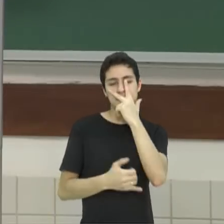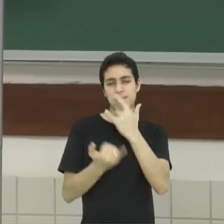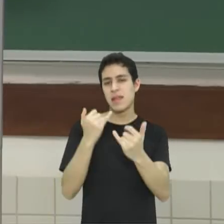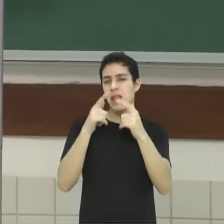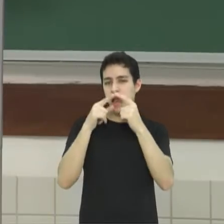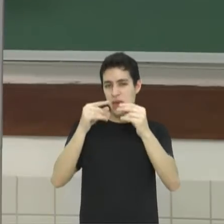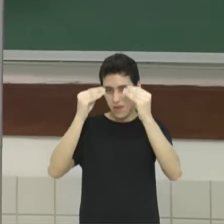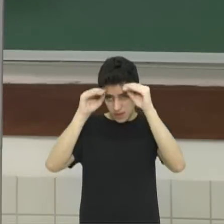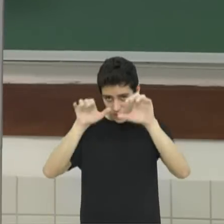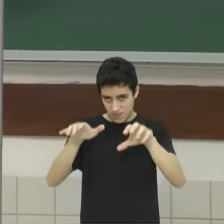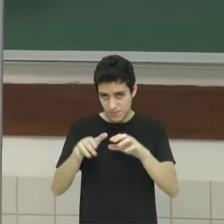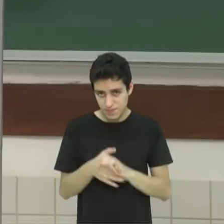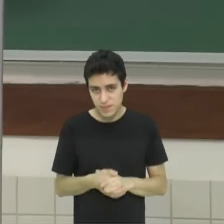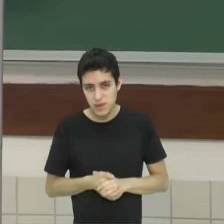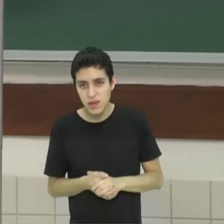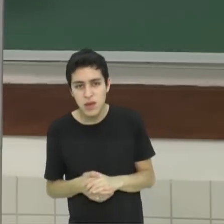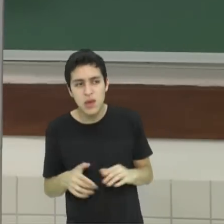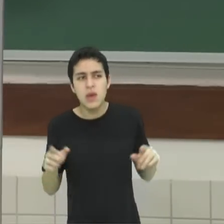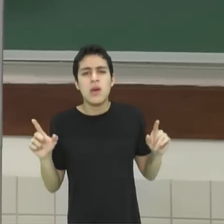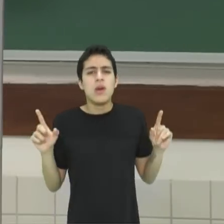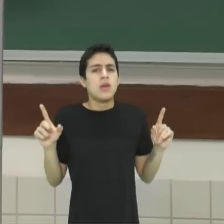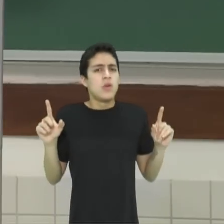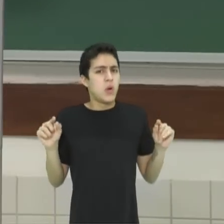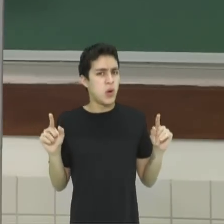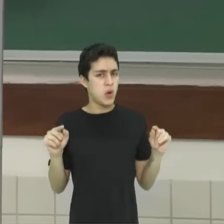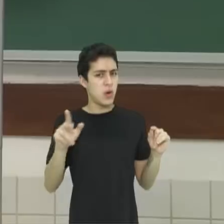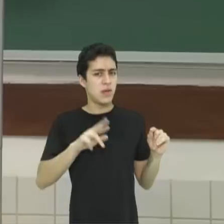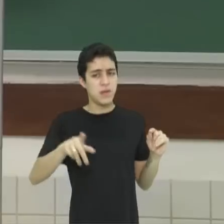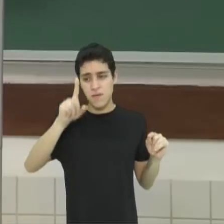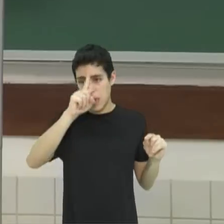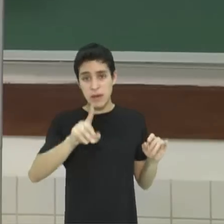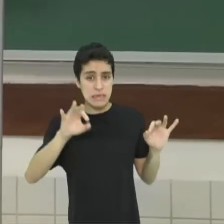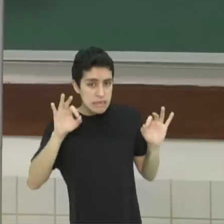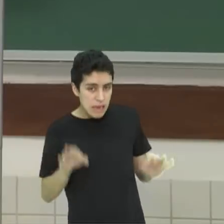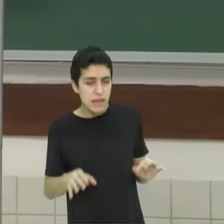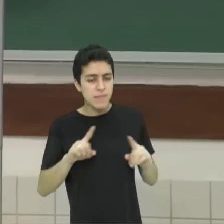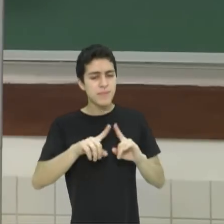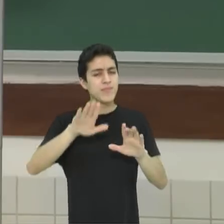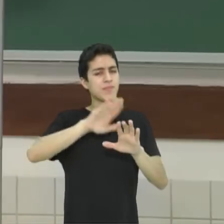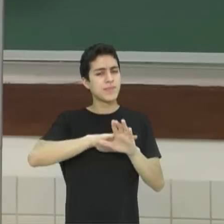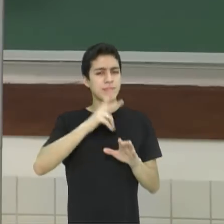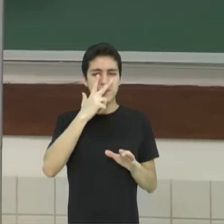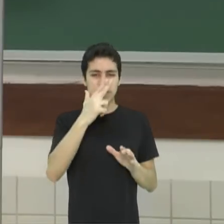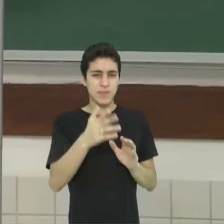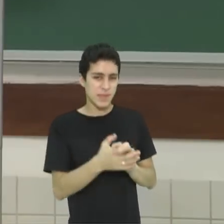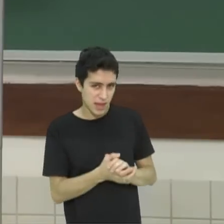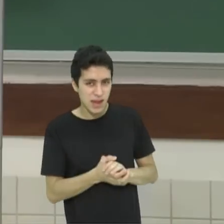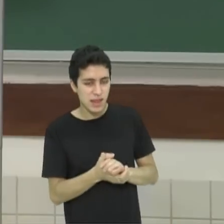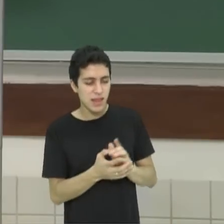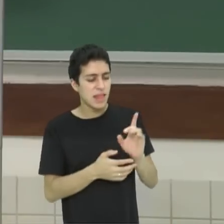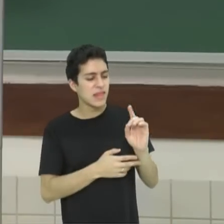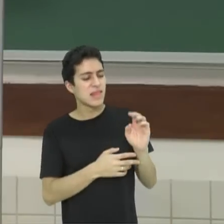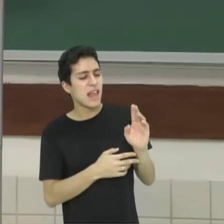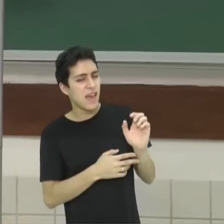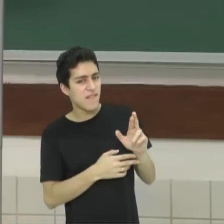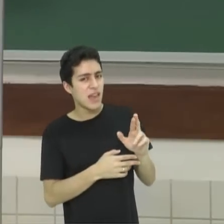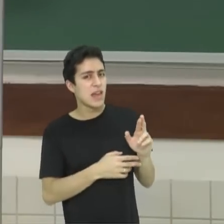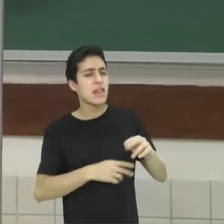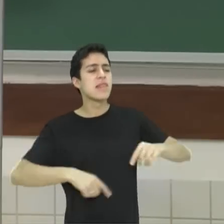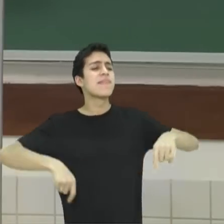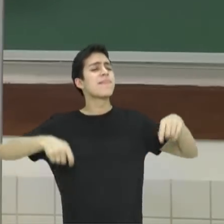linguagem. Apesar de não estar sendo uma ordem propriamente dita, ele diz, deve-se fazer,